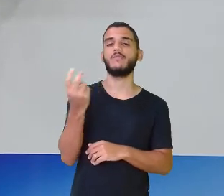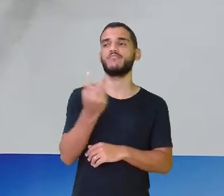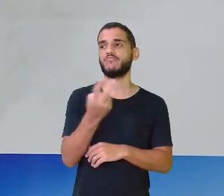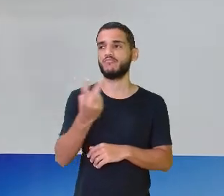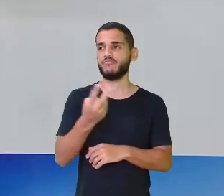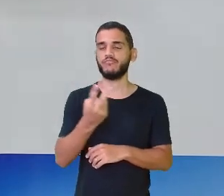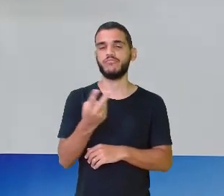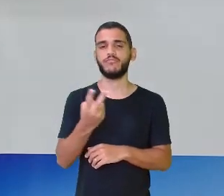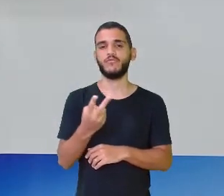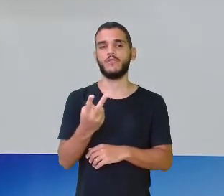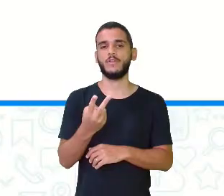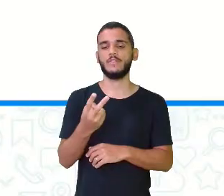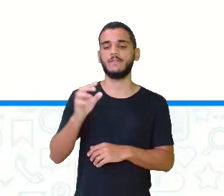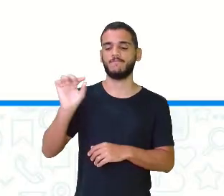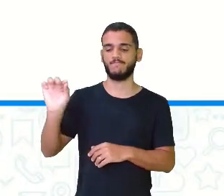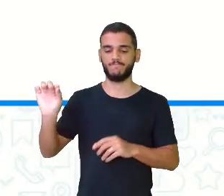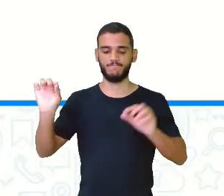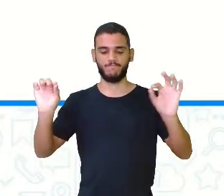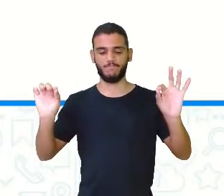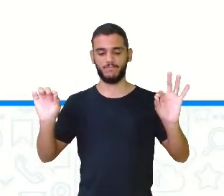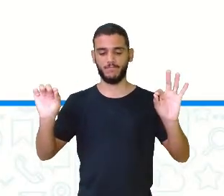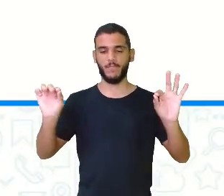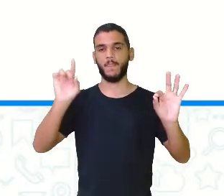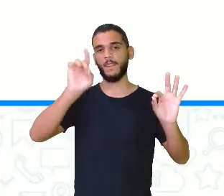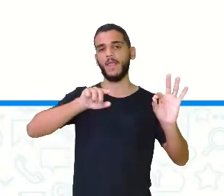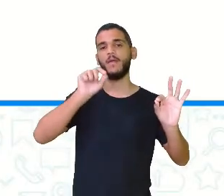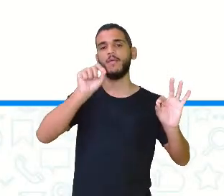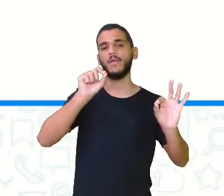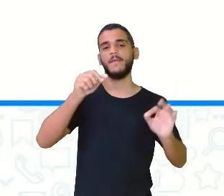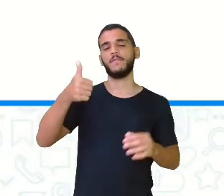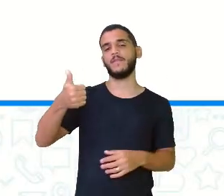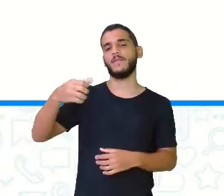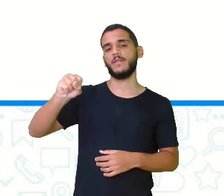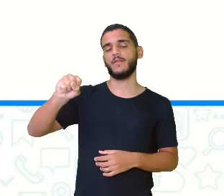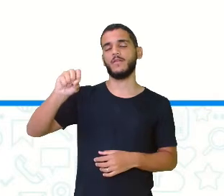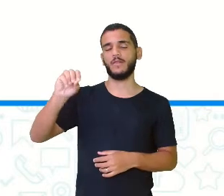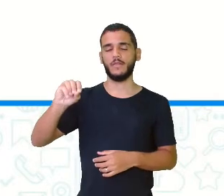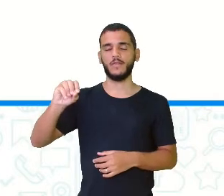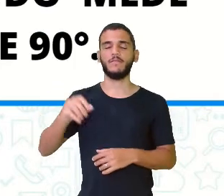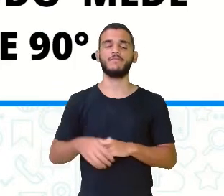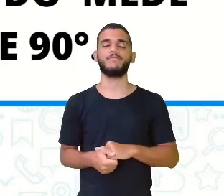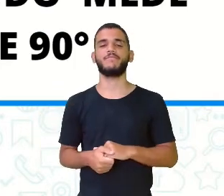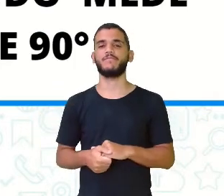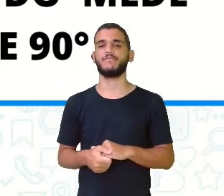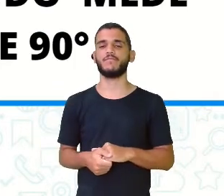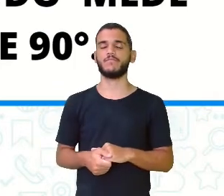marcações aqui, seria 180. Ângulo raso, que vem depois aqui.